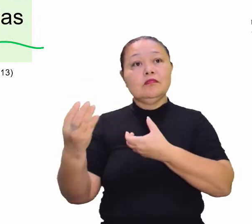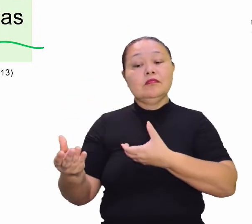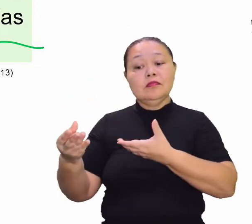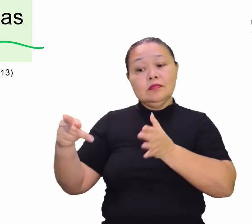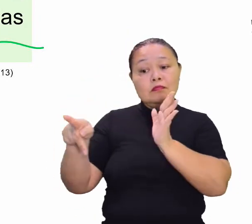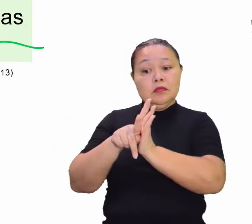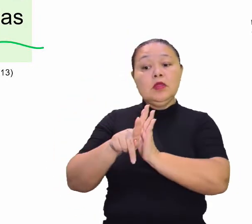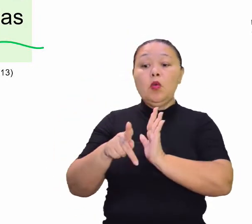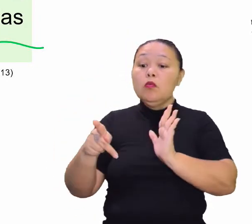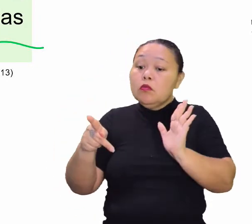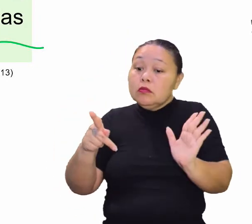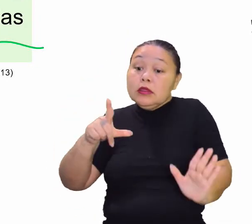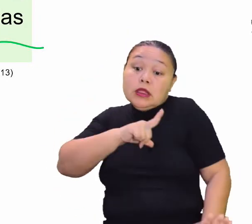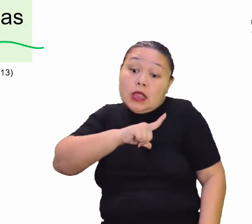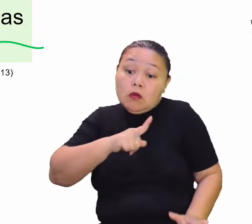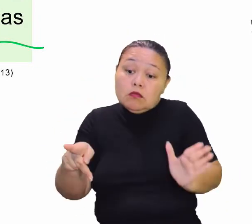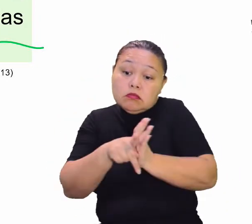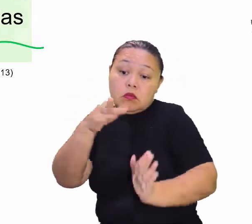Estado.